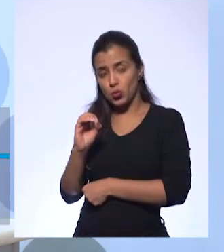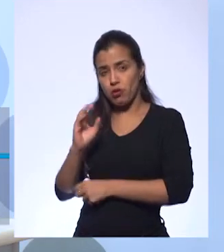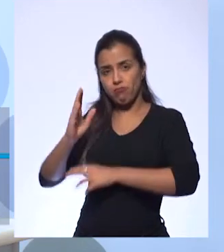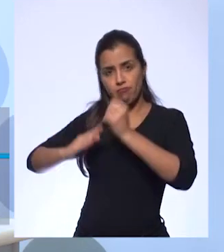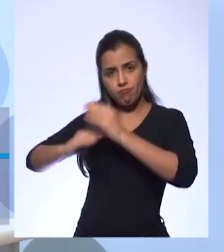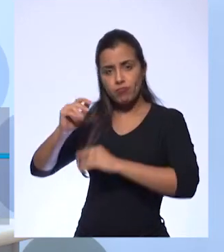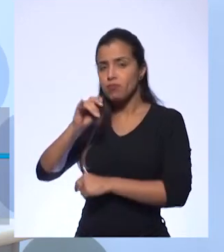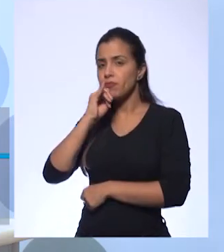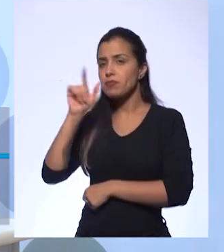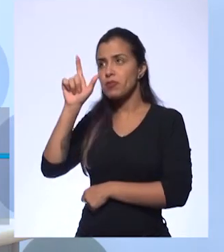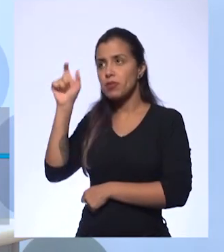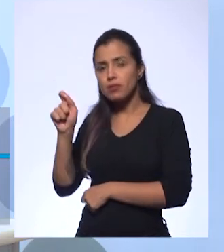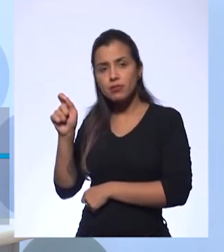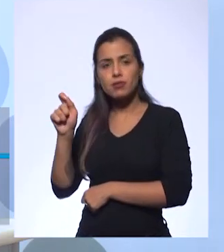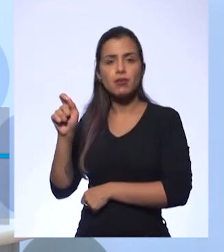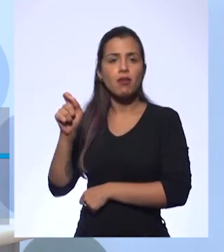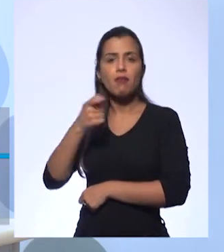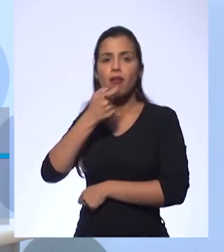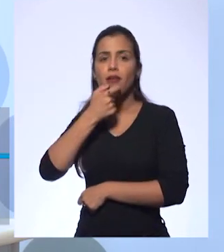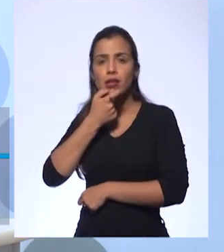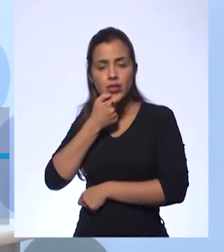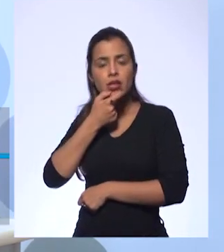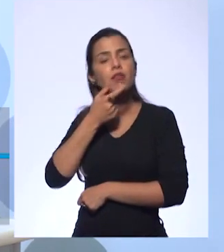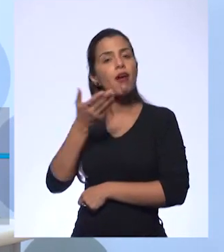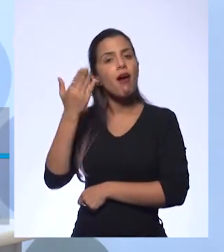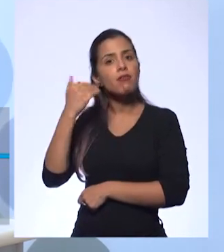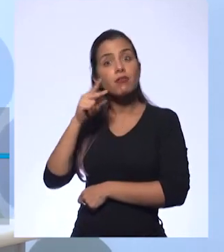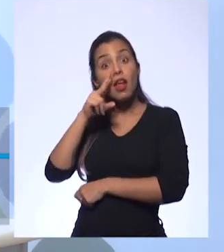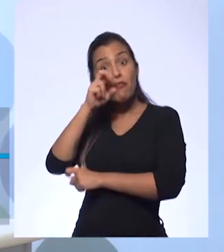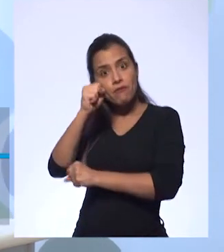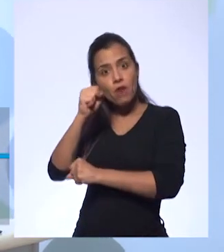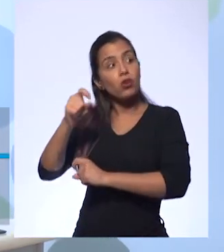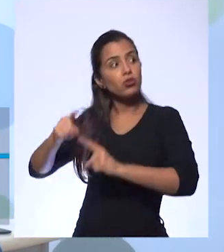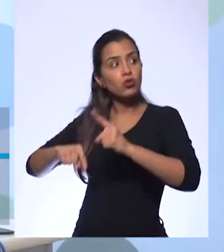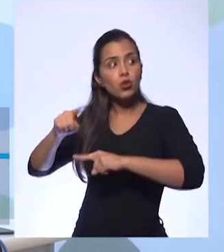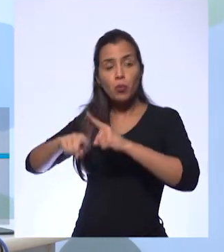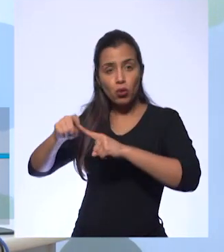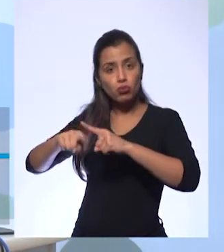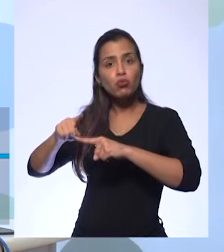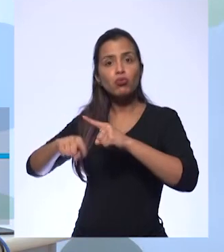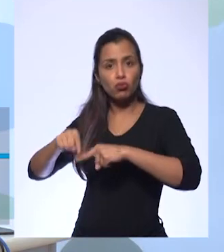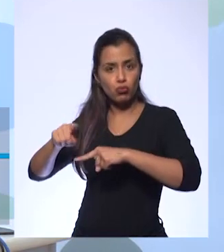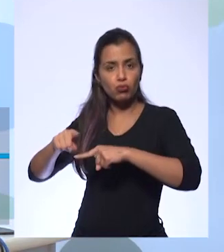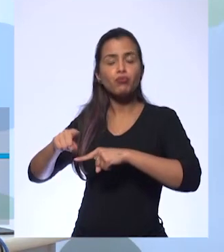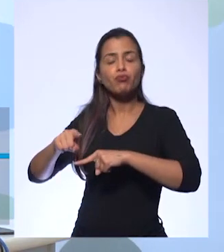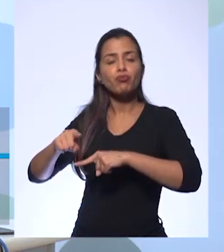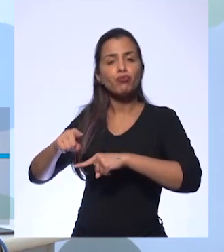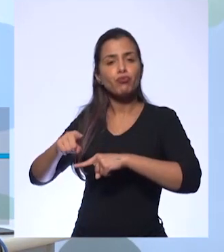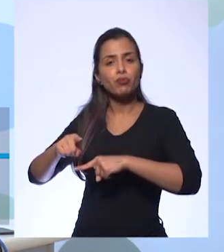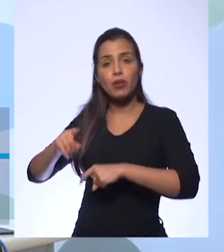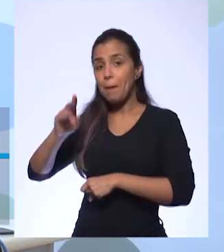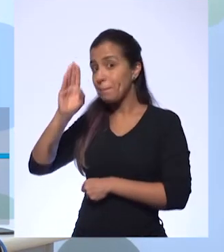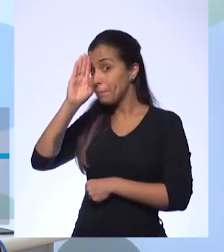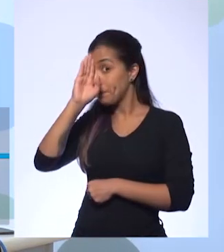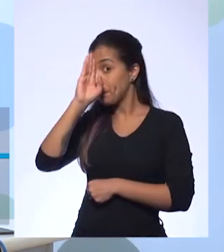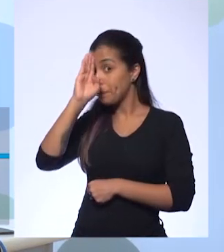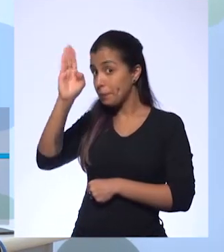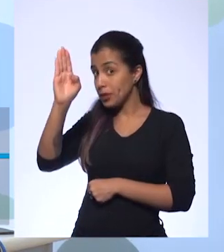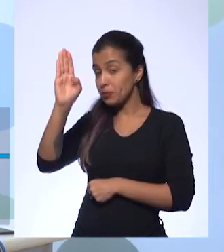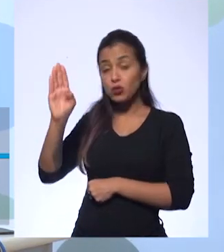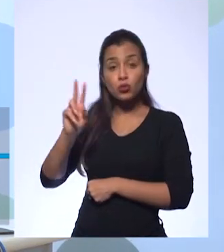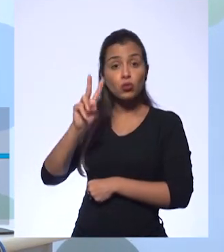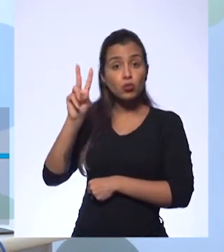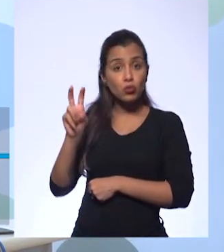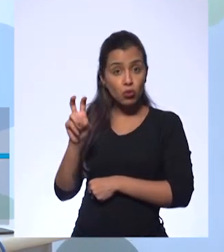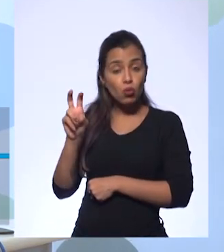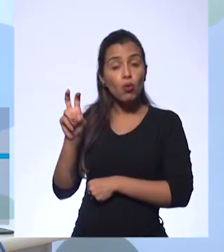países como Itália, o próprio Reino Unido, né, que tinha essa formação rica nessa matéria-prima e principalmente na questão